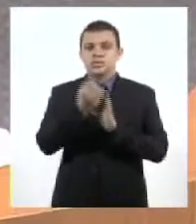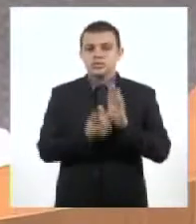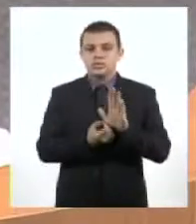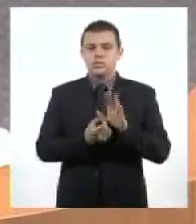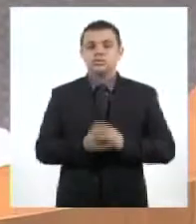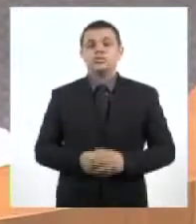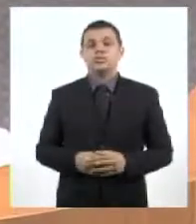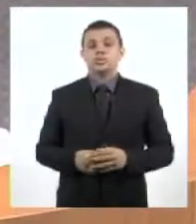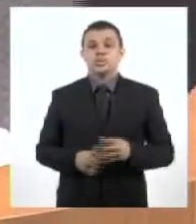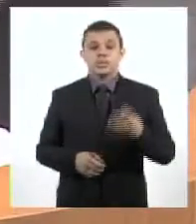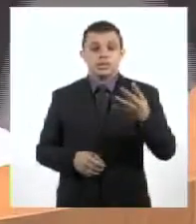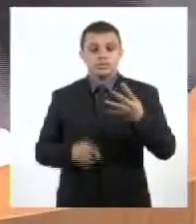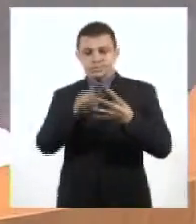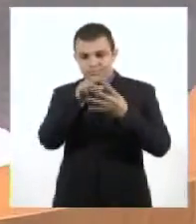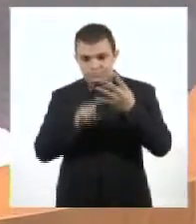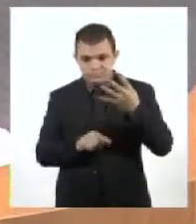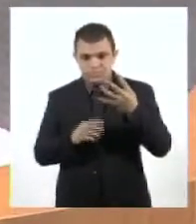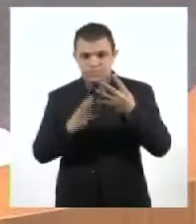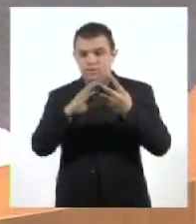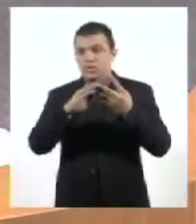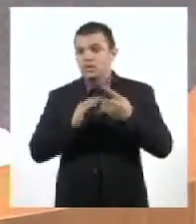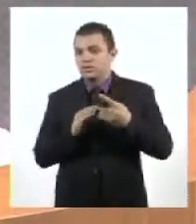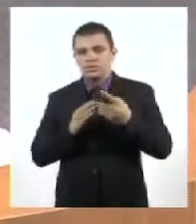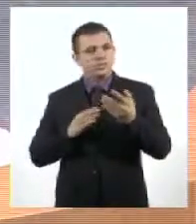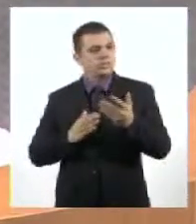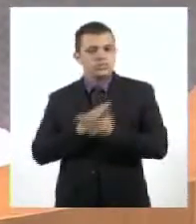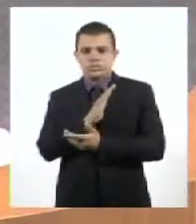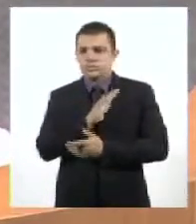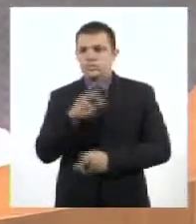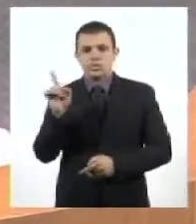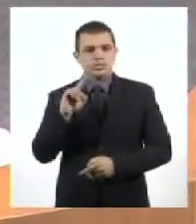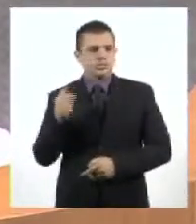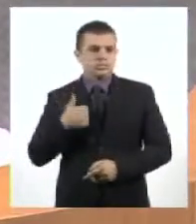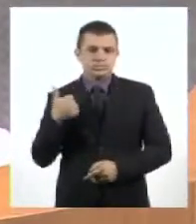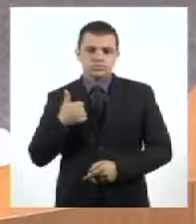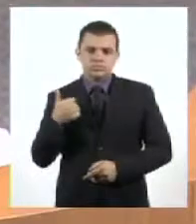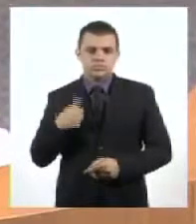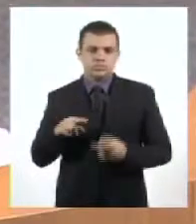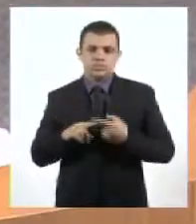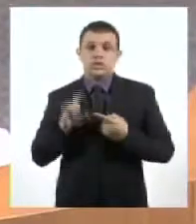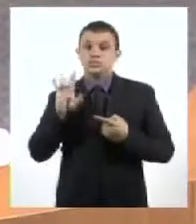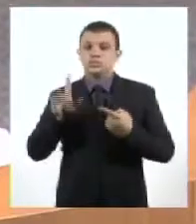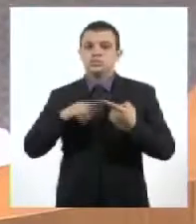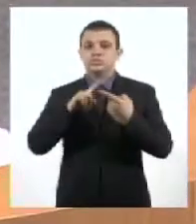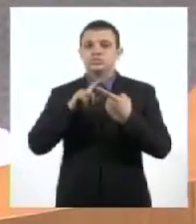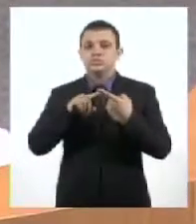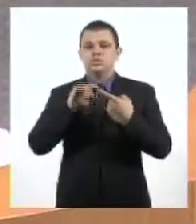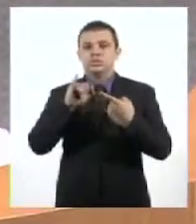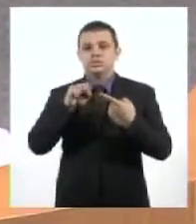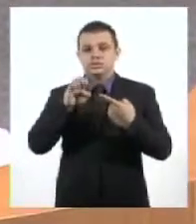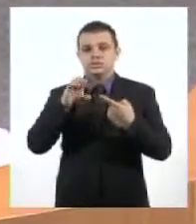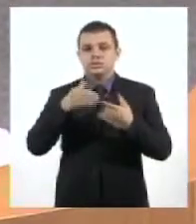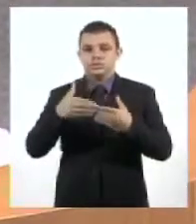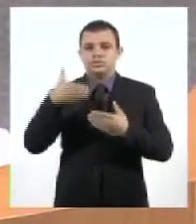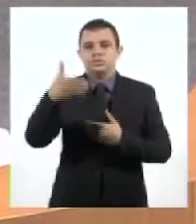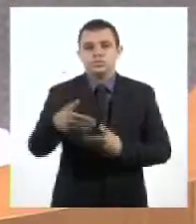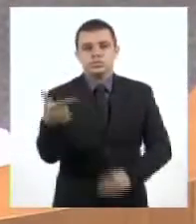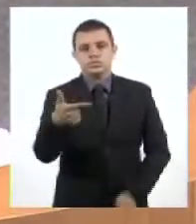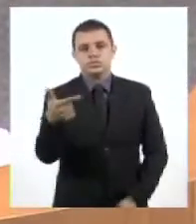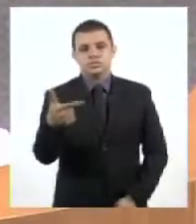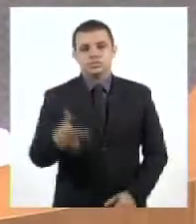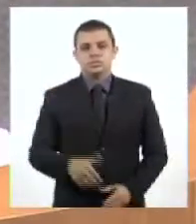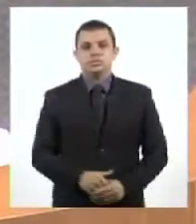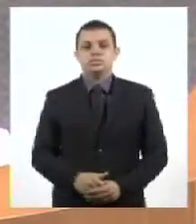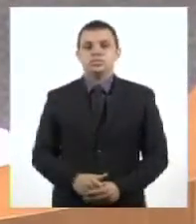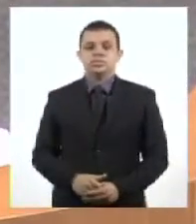institutos não passaram na proposta técnica. Apenas o ISEC passou para o segundo envelope.